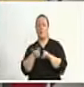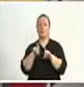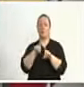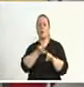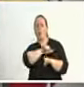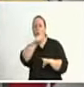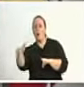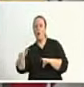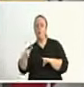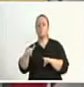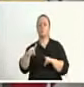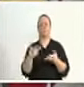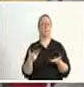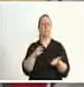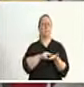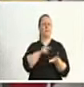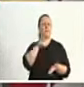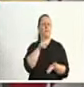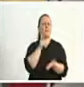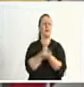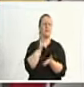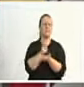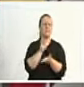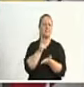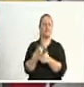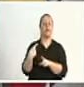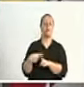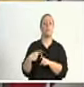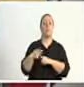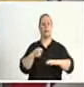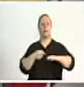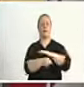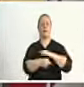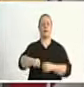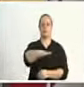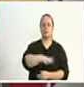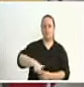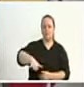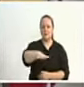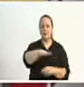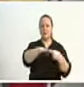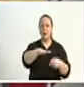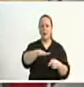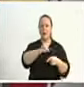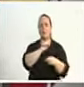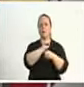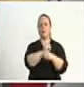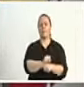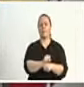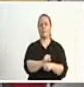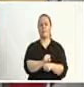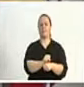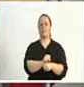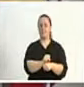dívida serão beneficiados, enquanto que os investimentos sociais serão congelados.